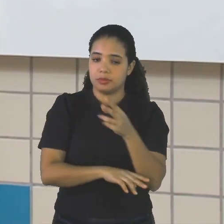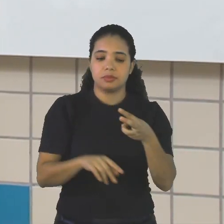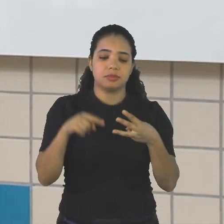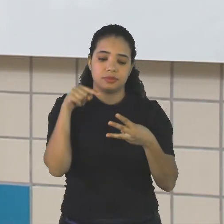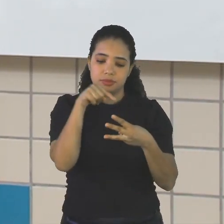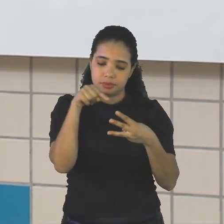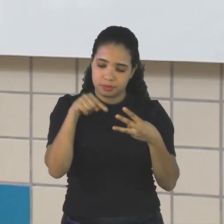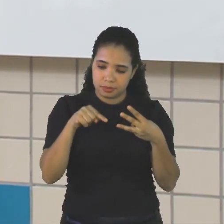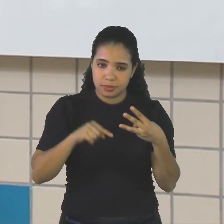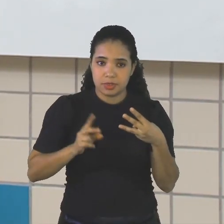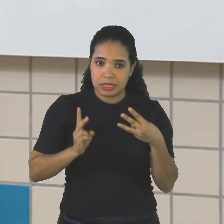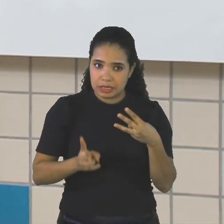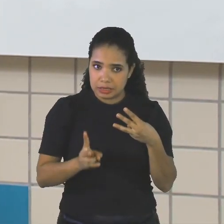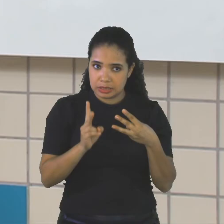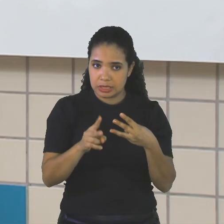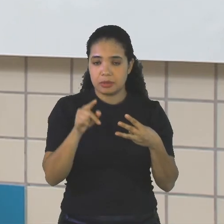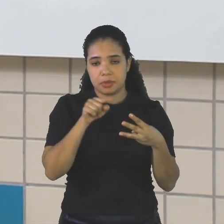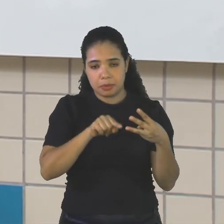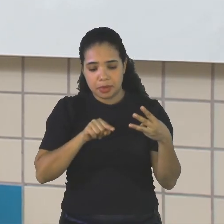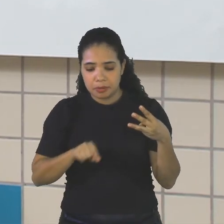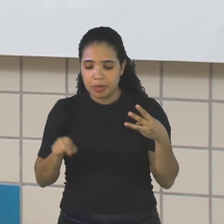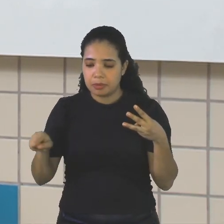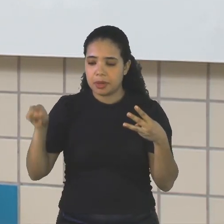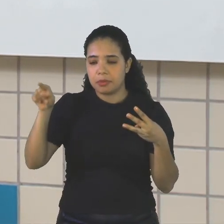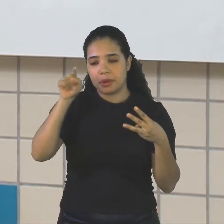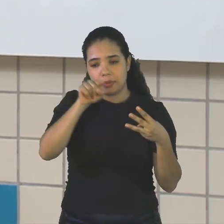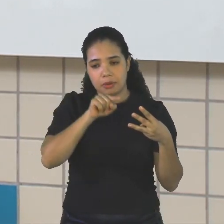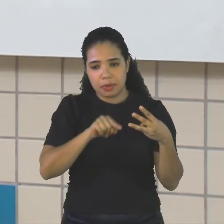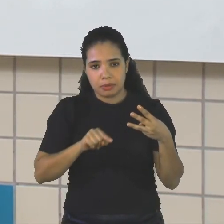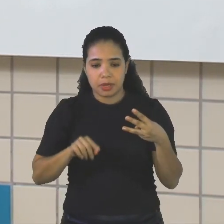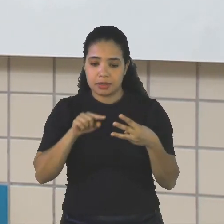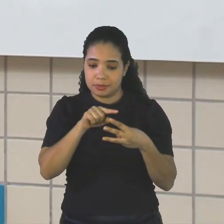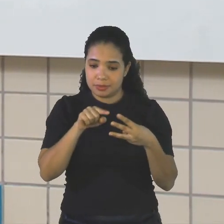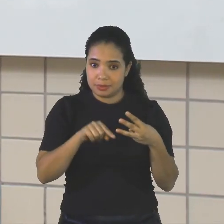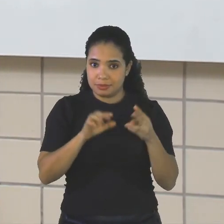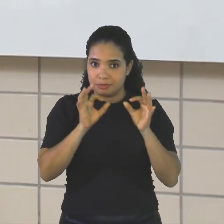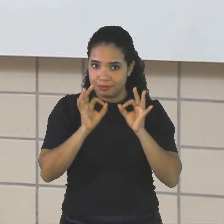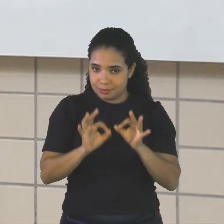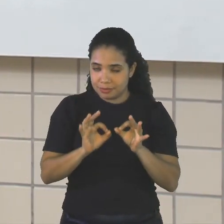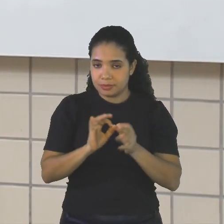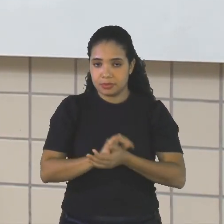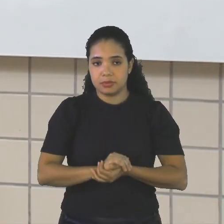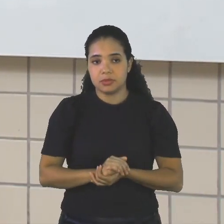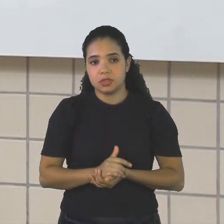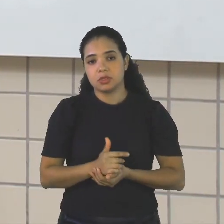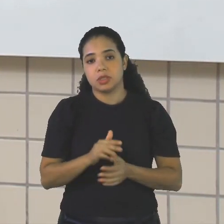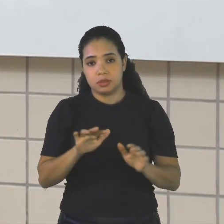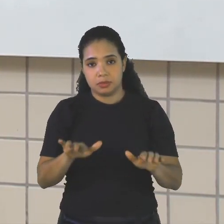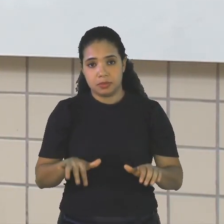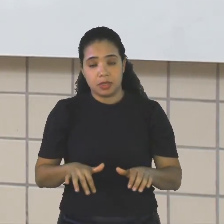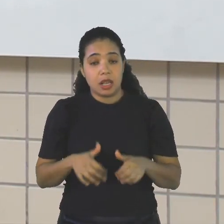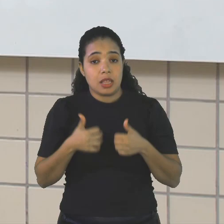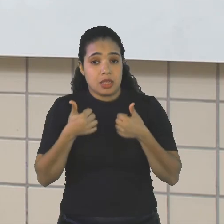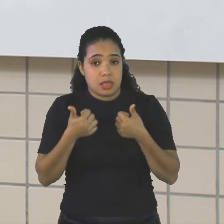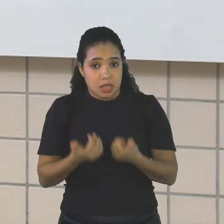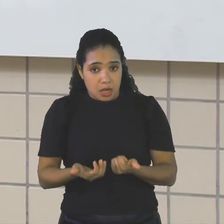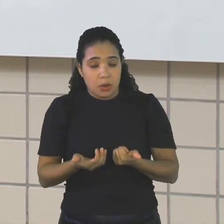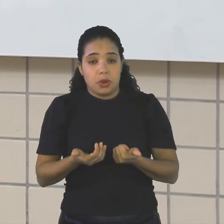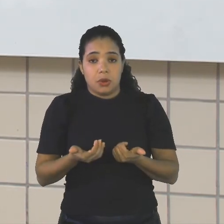vai buscar alternativas para trabalhar ali, tá certo? Outra coisa importante que eu queria falar com vocês é sobre